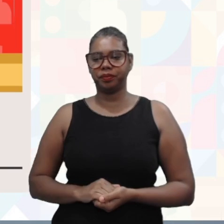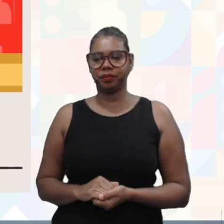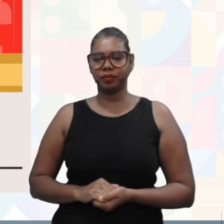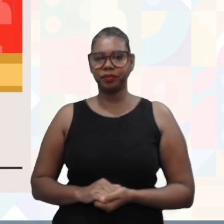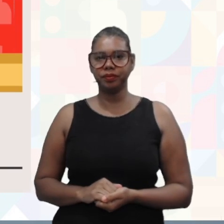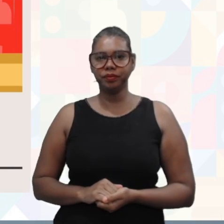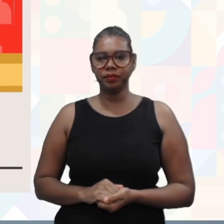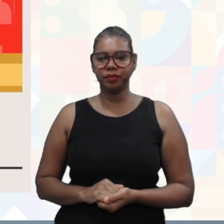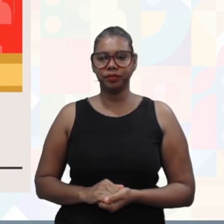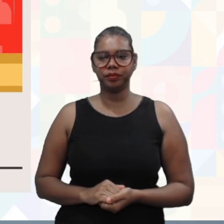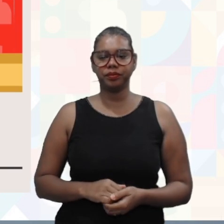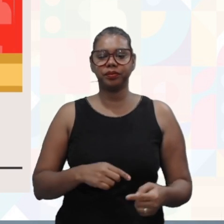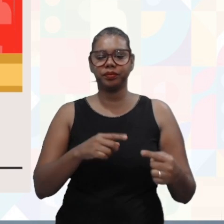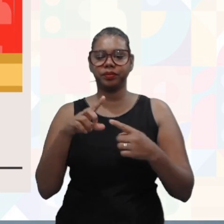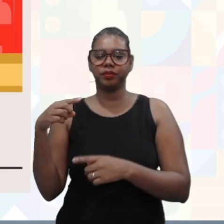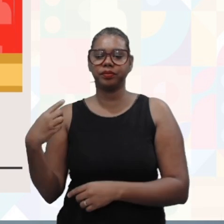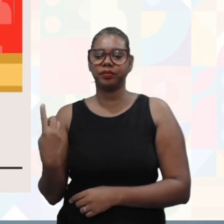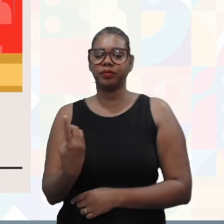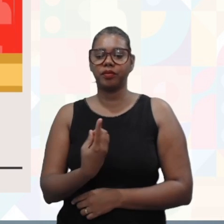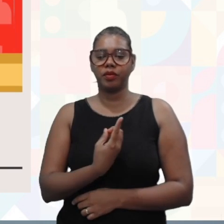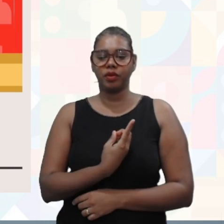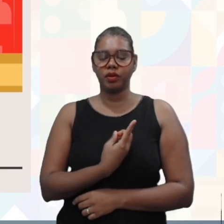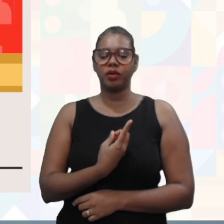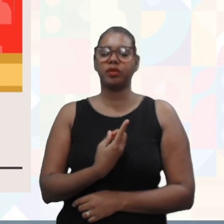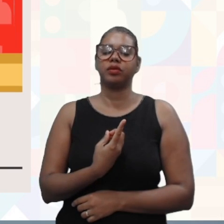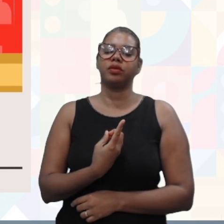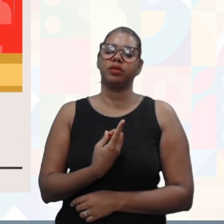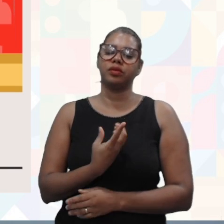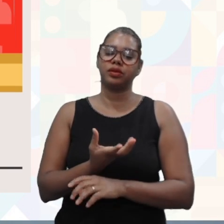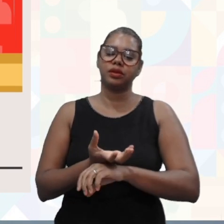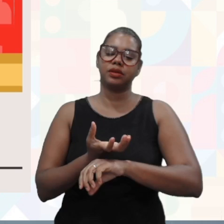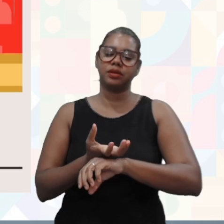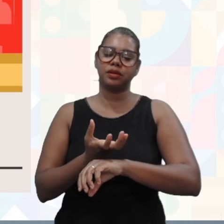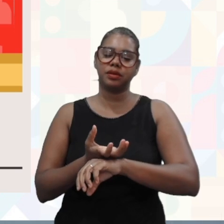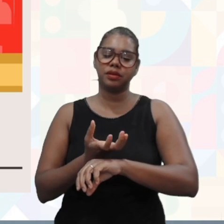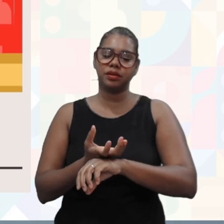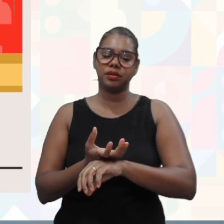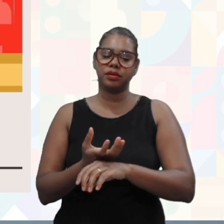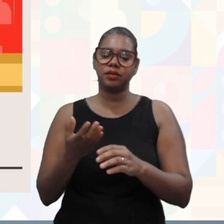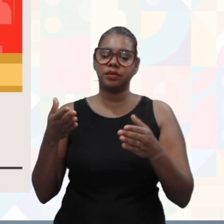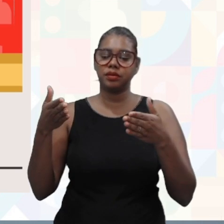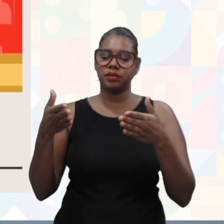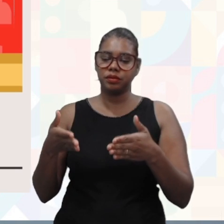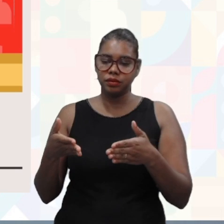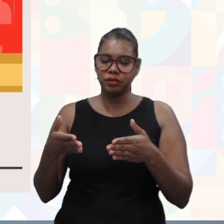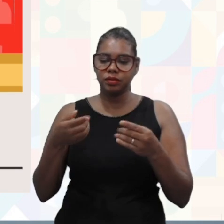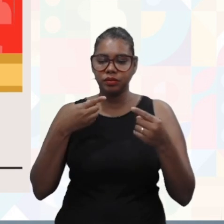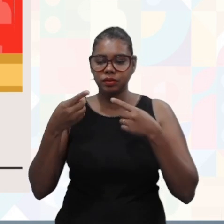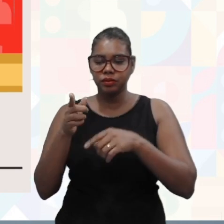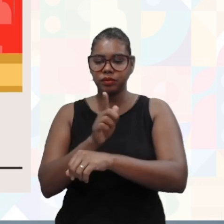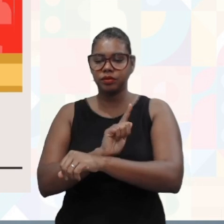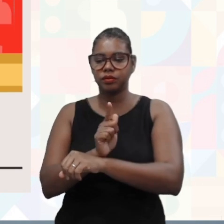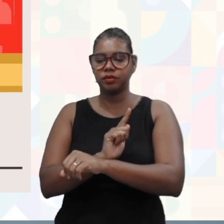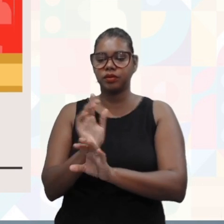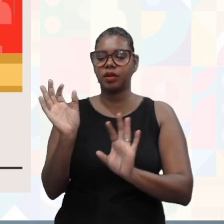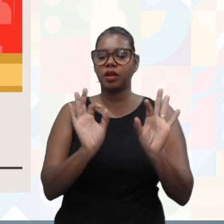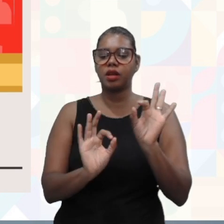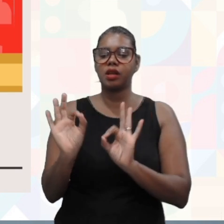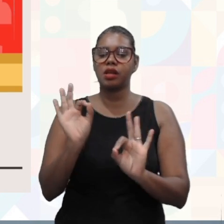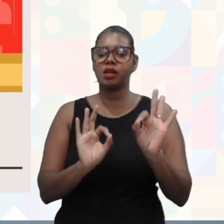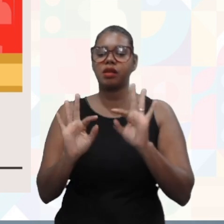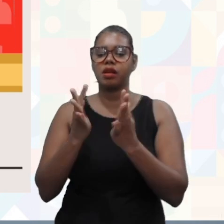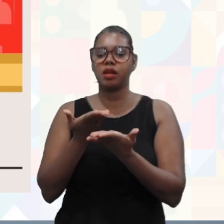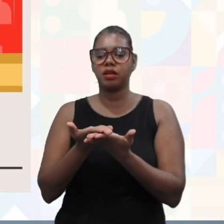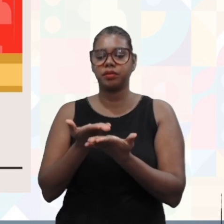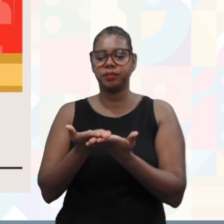direta relação com o nosso componente, com a nossa disciplina, que aborda essa discussão da gestão e da organização